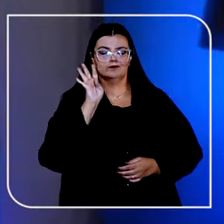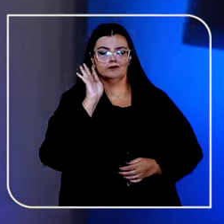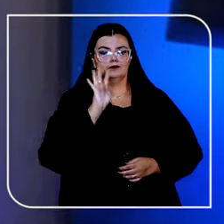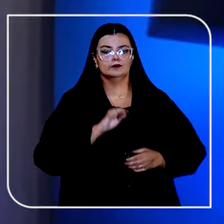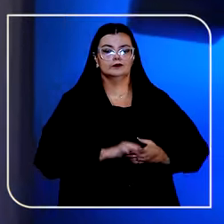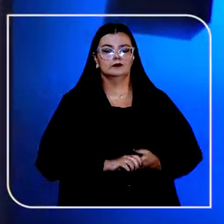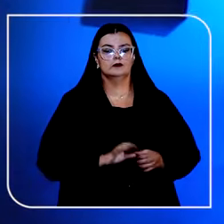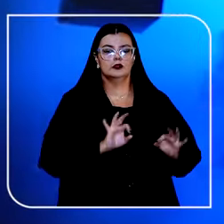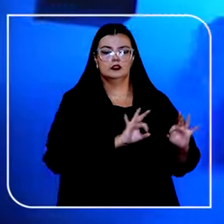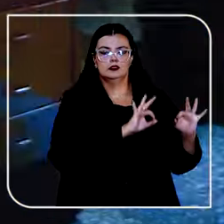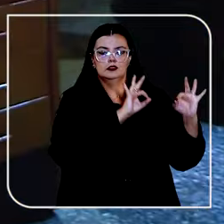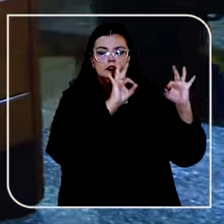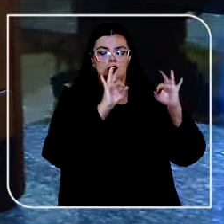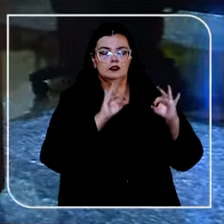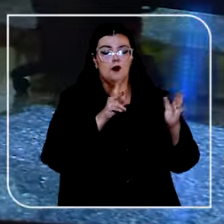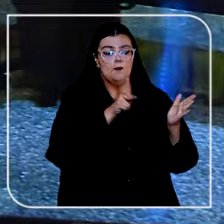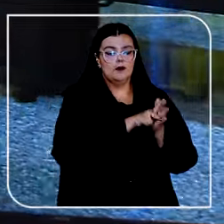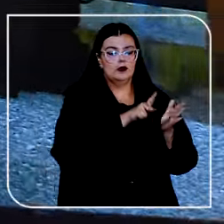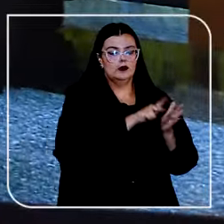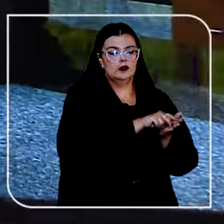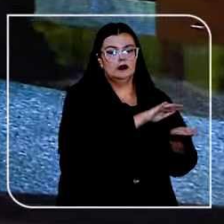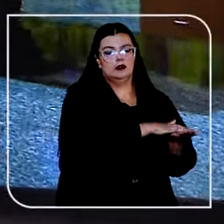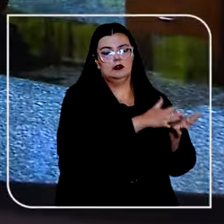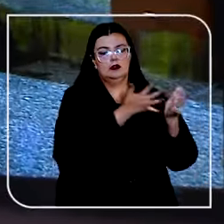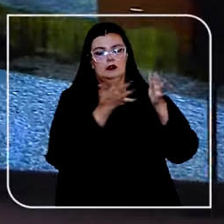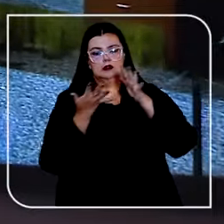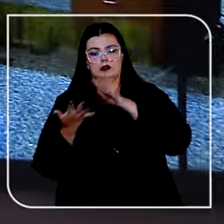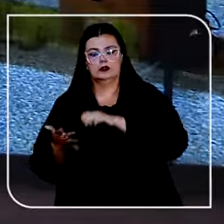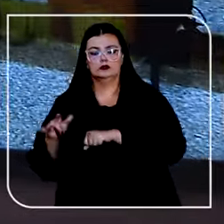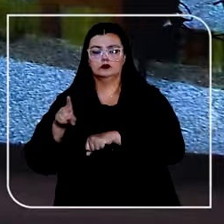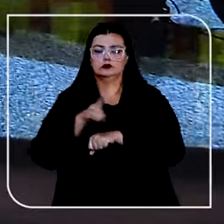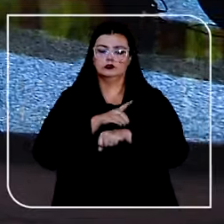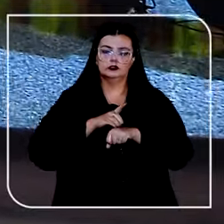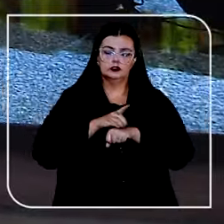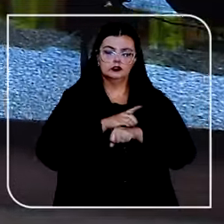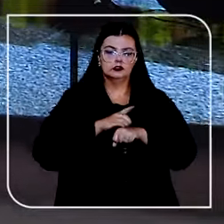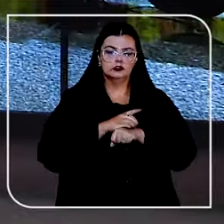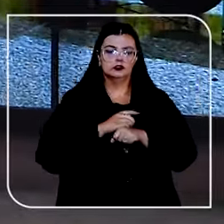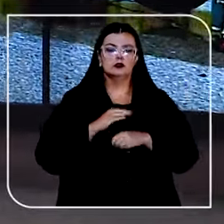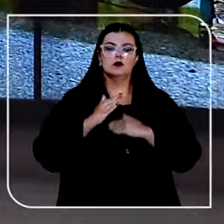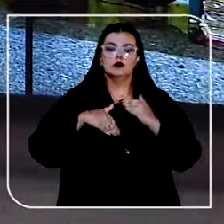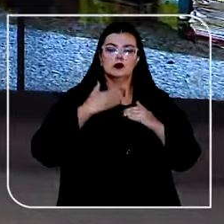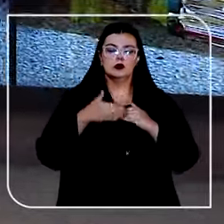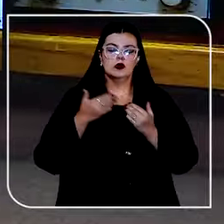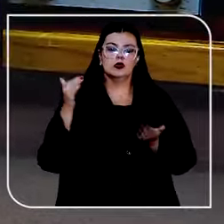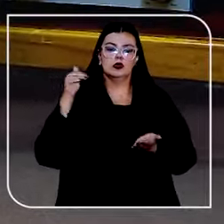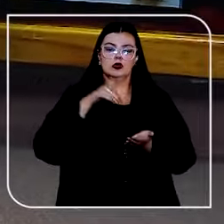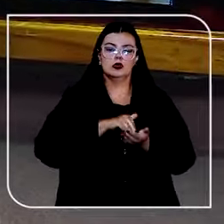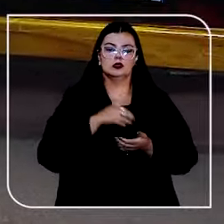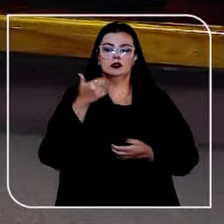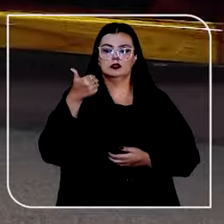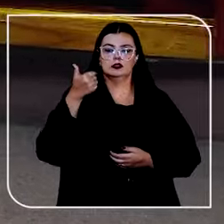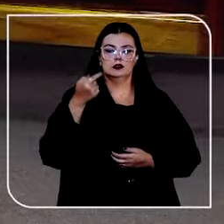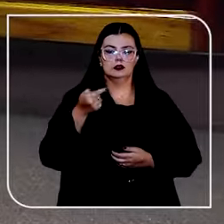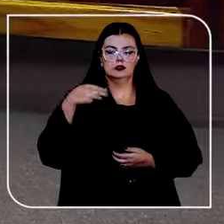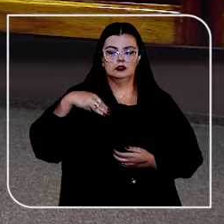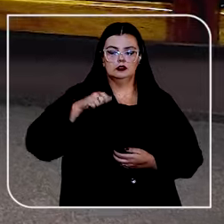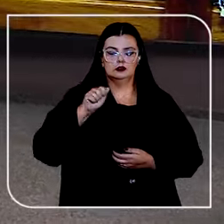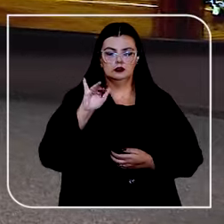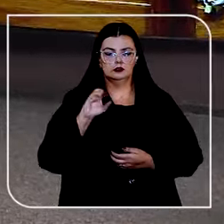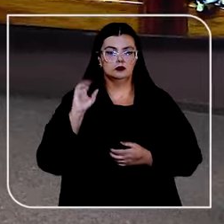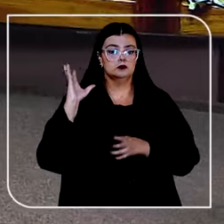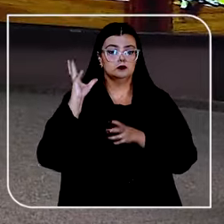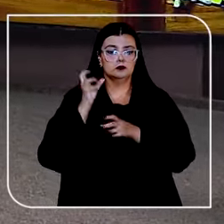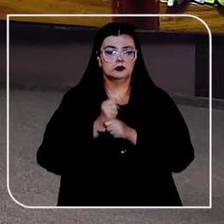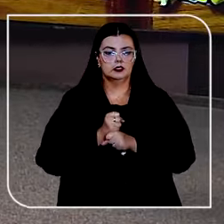exposição do papel ao digital os 35 anos da corte cidadã foi prorrogada até o dia 17